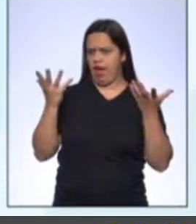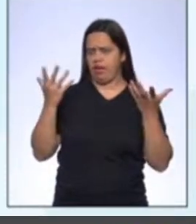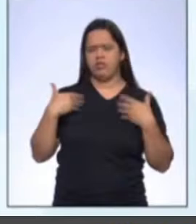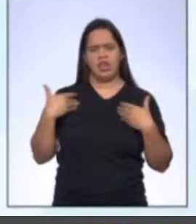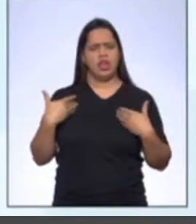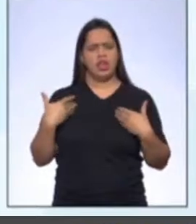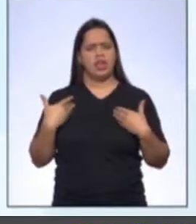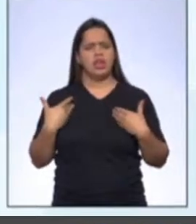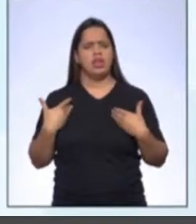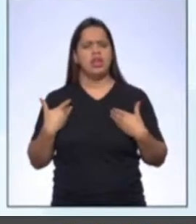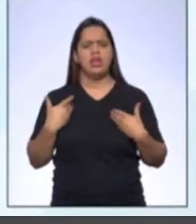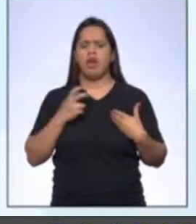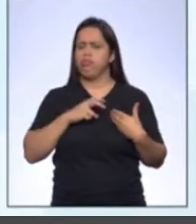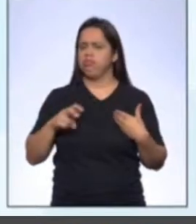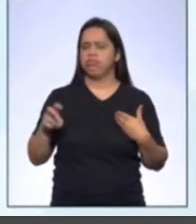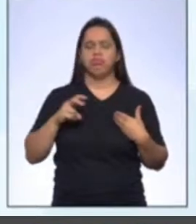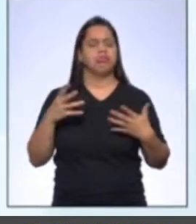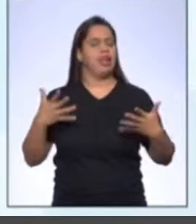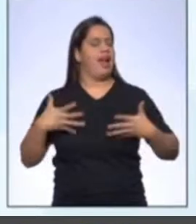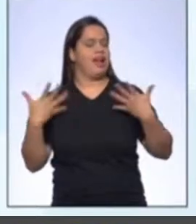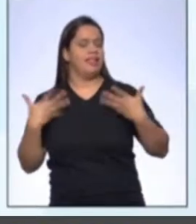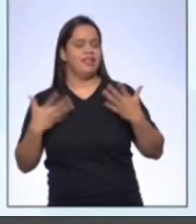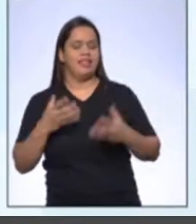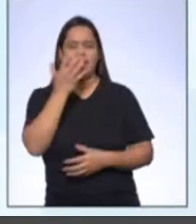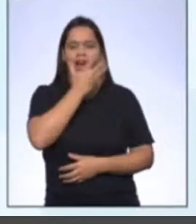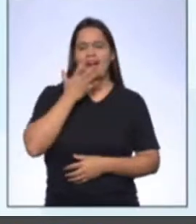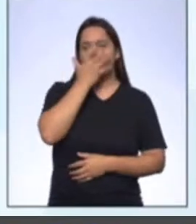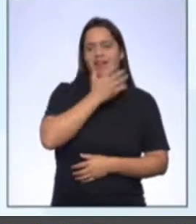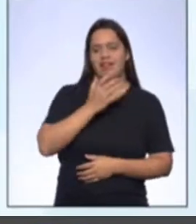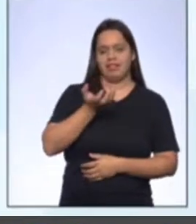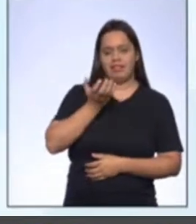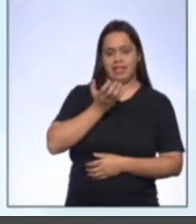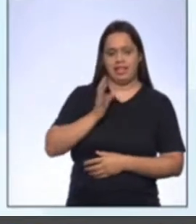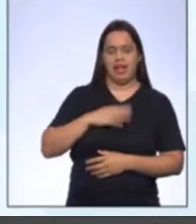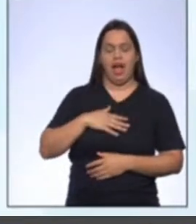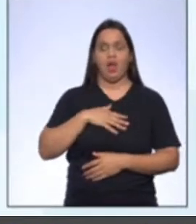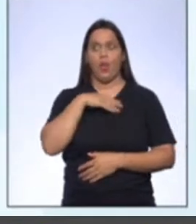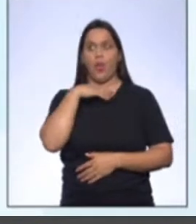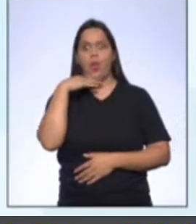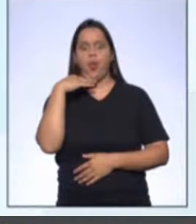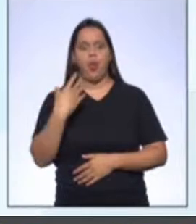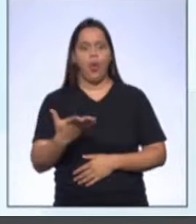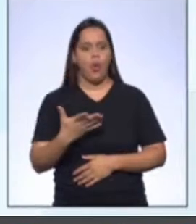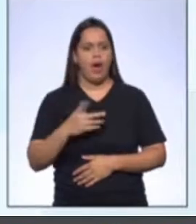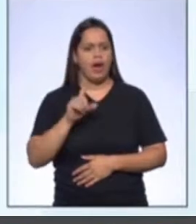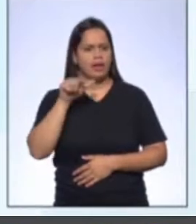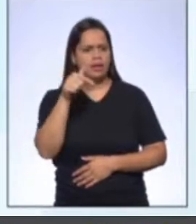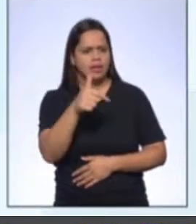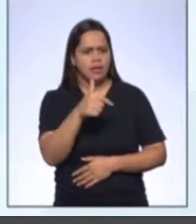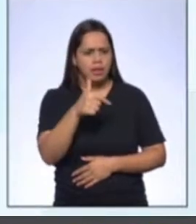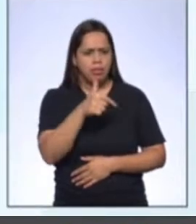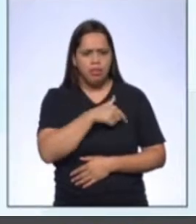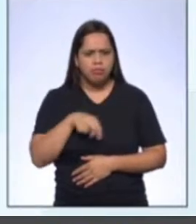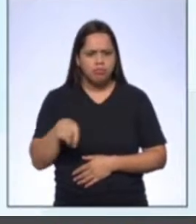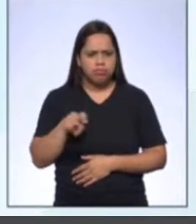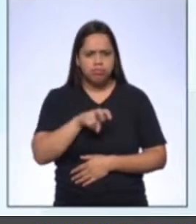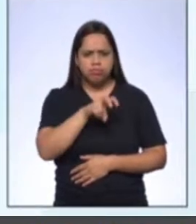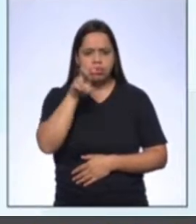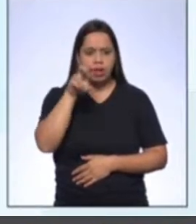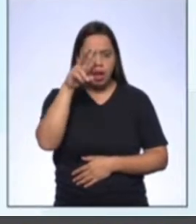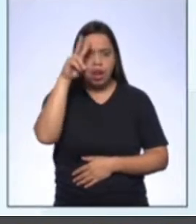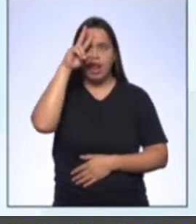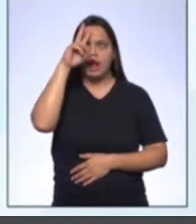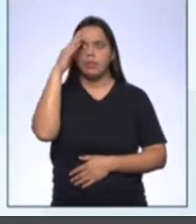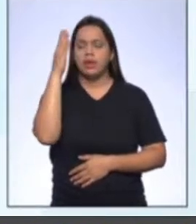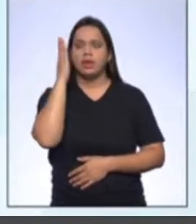cantar, passei da conta. Só na escada que me lembrei, o anão. Minha prima arrastara